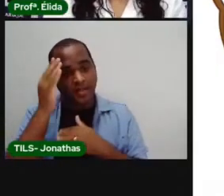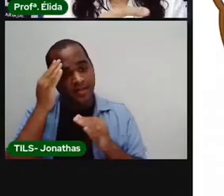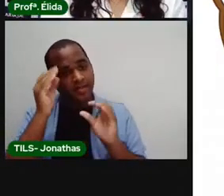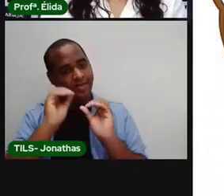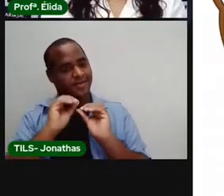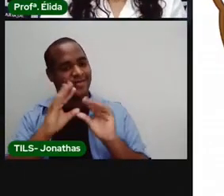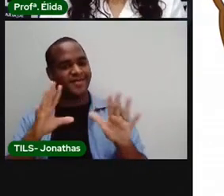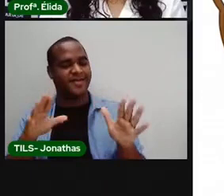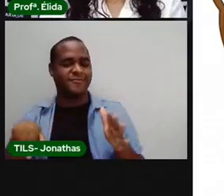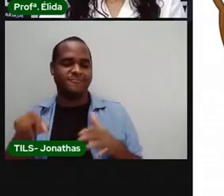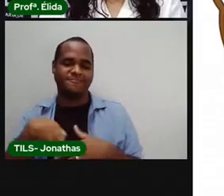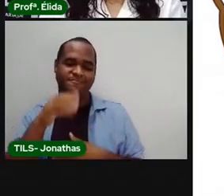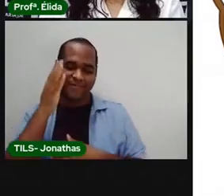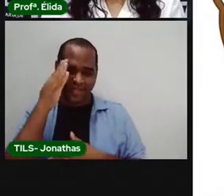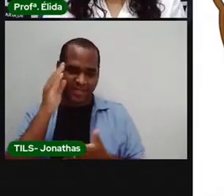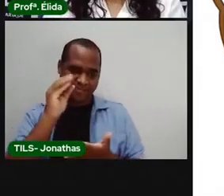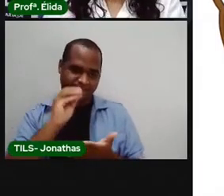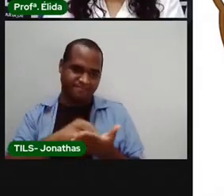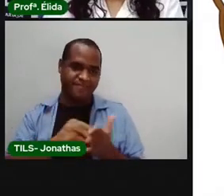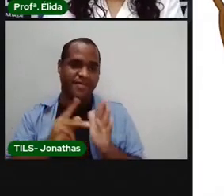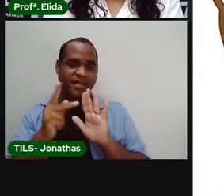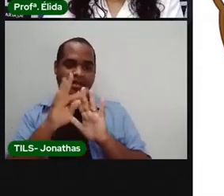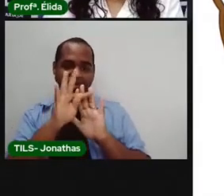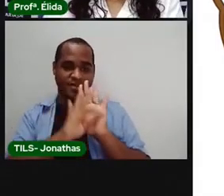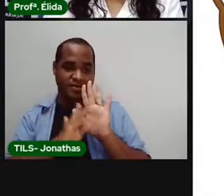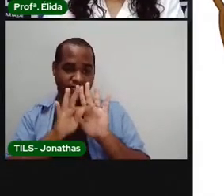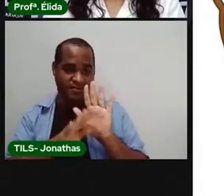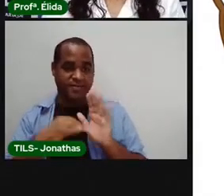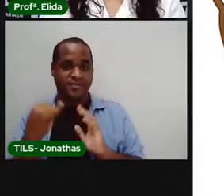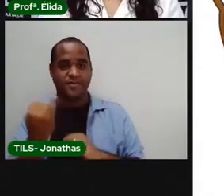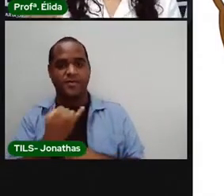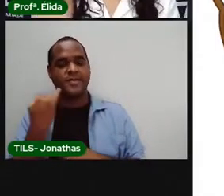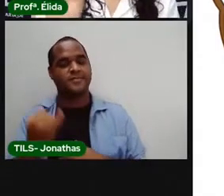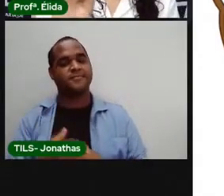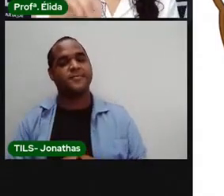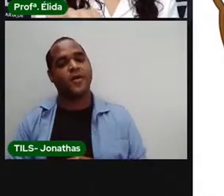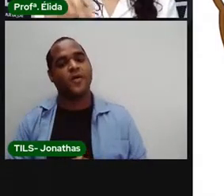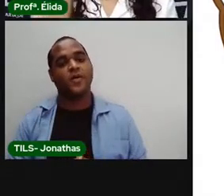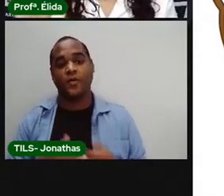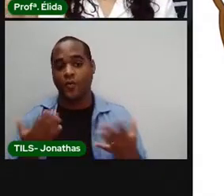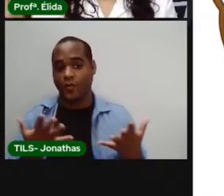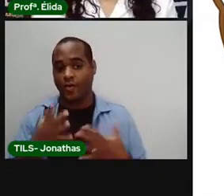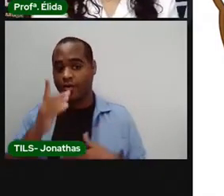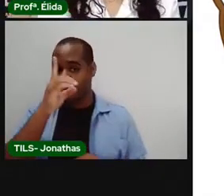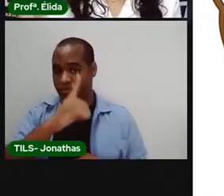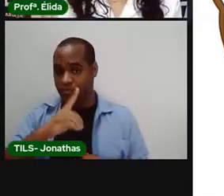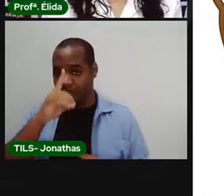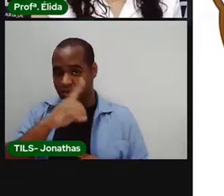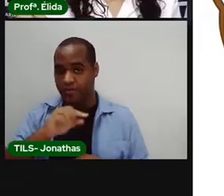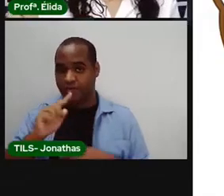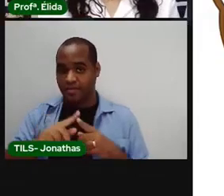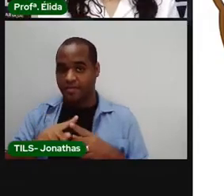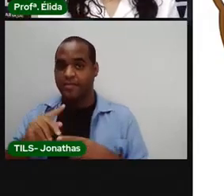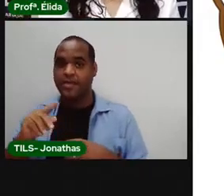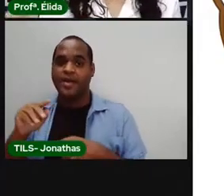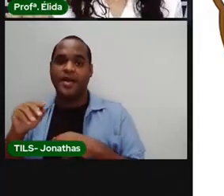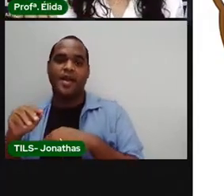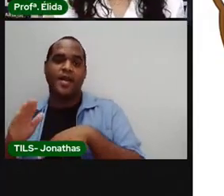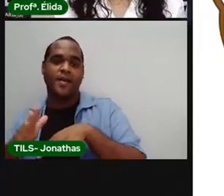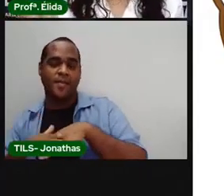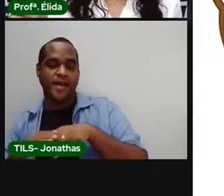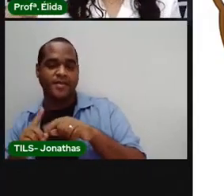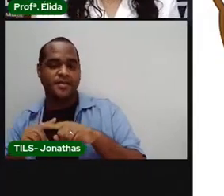melhor e entender os textos também. Olha só a diferença. Hoje é domingo, pé de